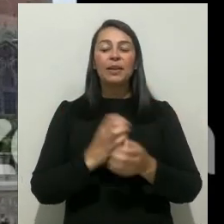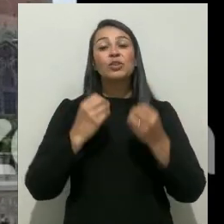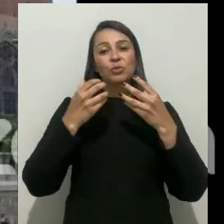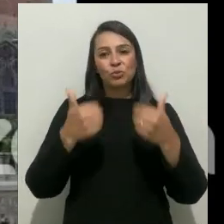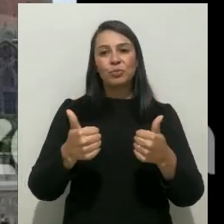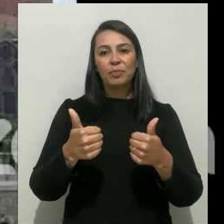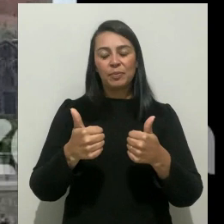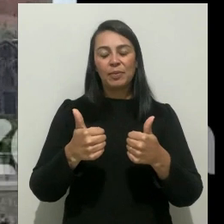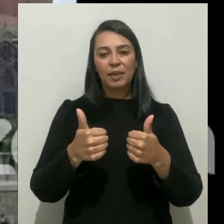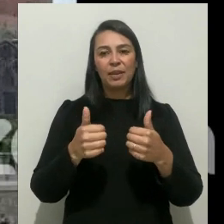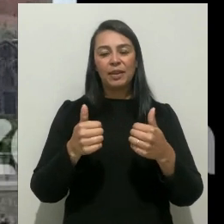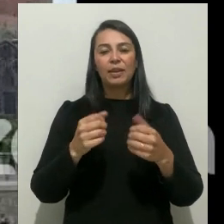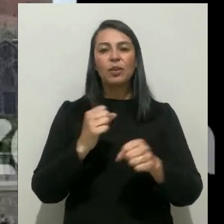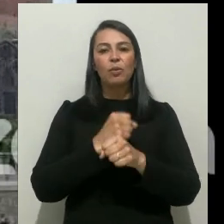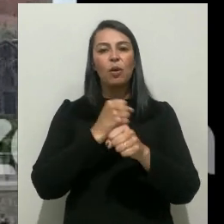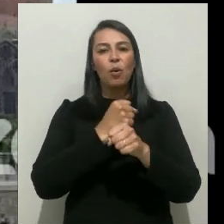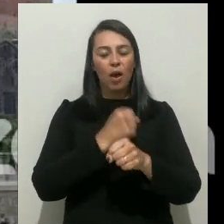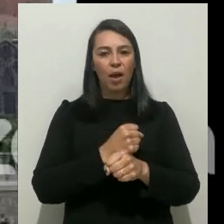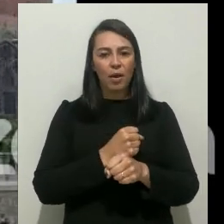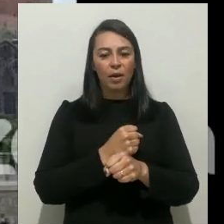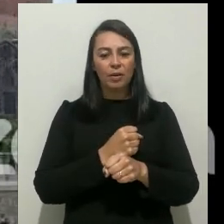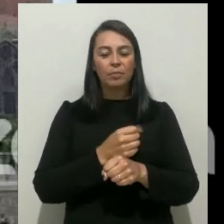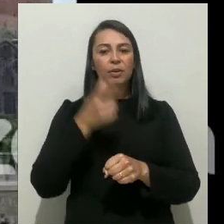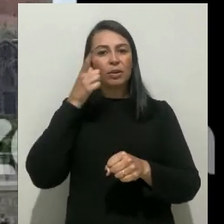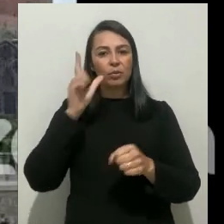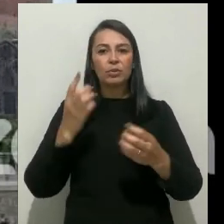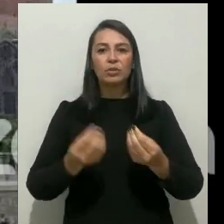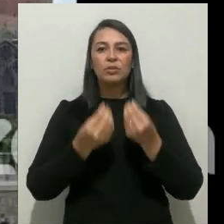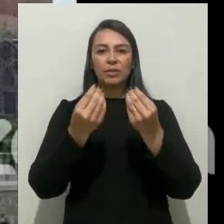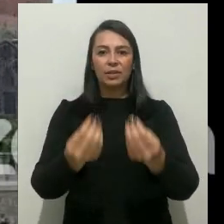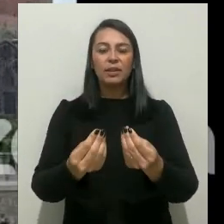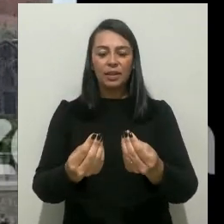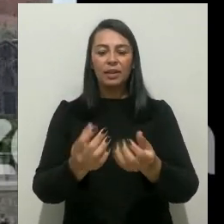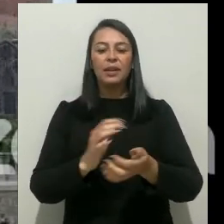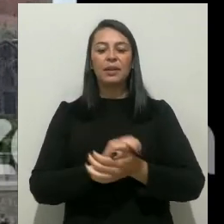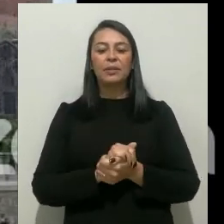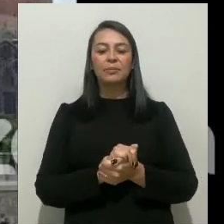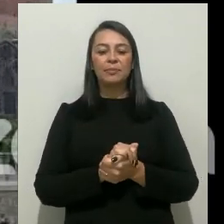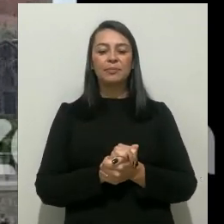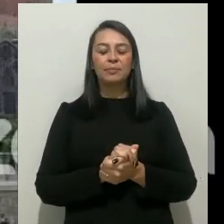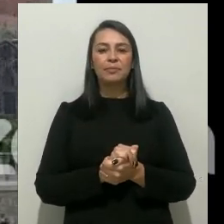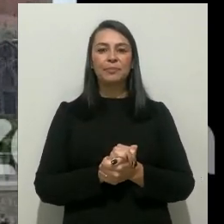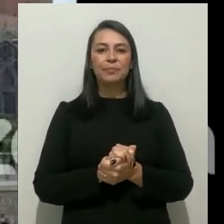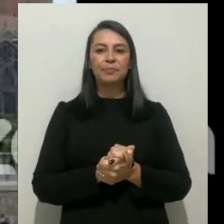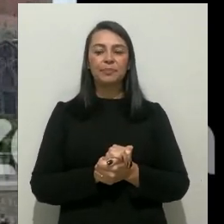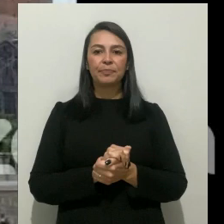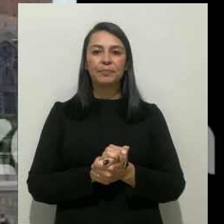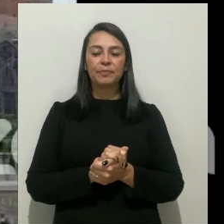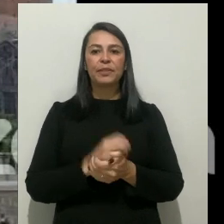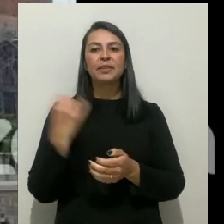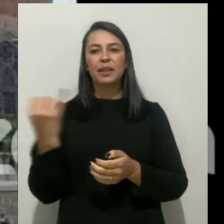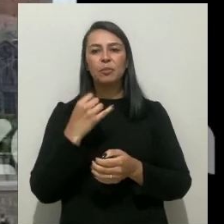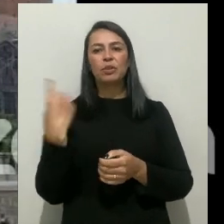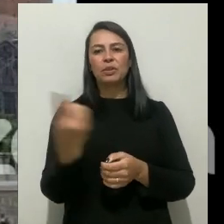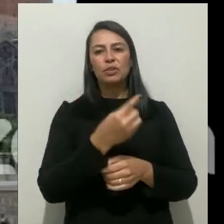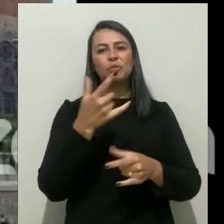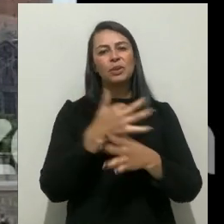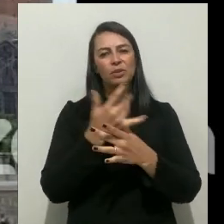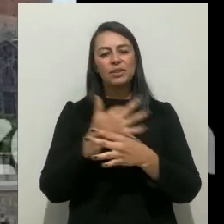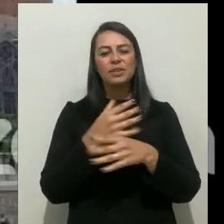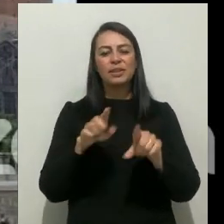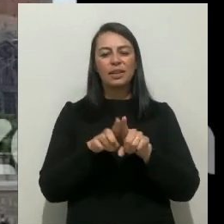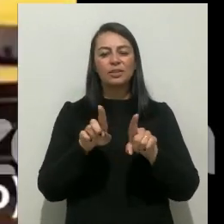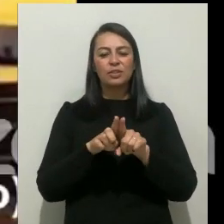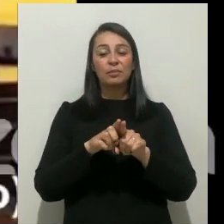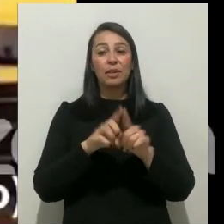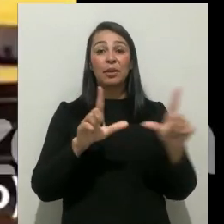bem com ela, conseguimos entregar, e é um orgulho imenso para a gente, assim, a gente poder contribuir para a nossa cidade dessa forma. Pode tirar, por